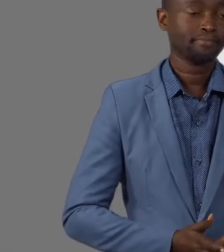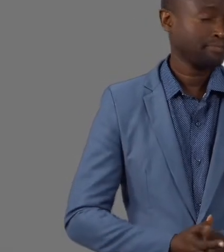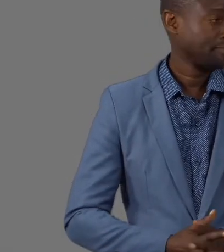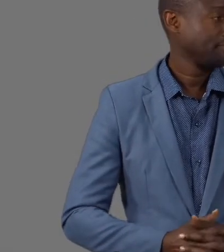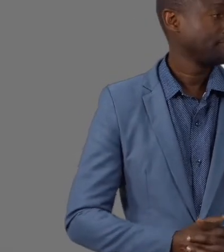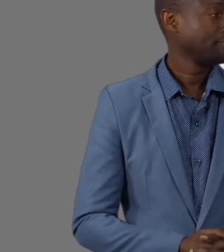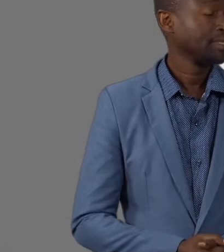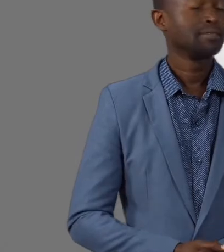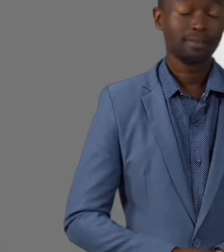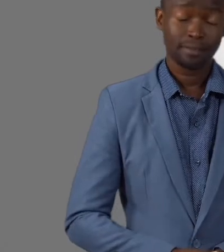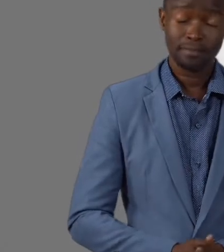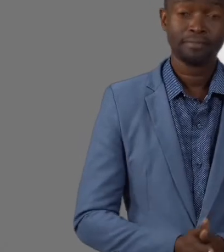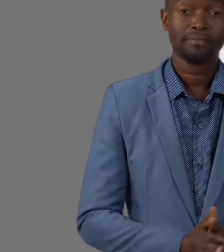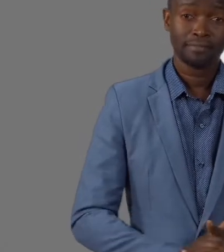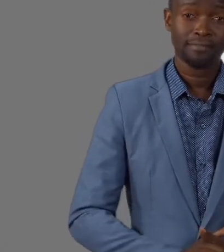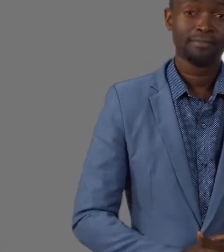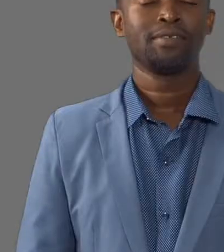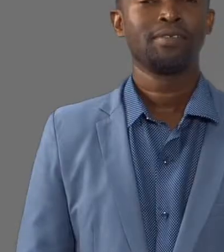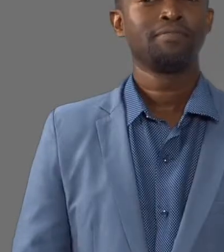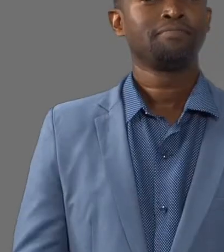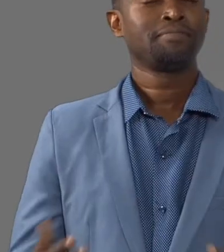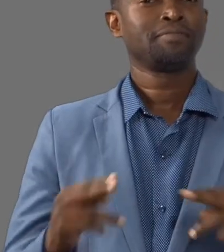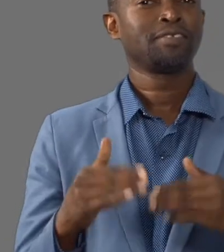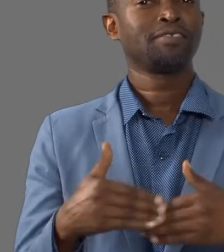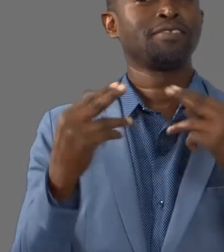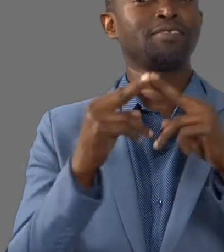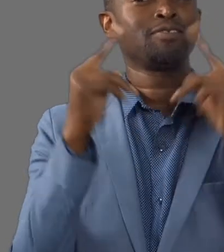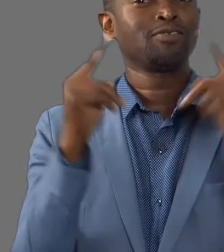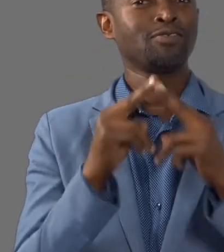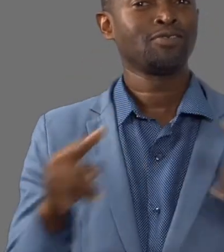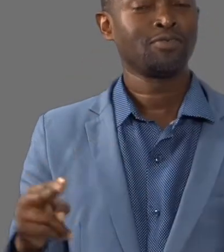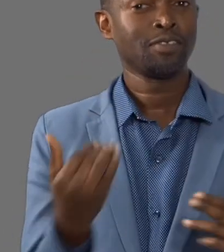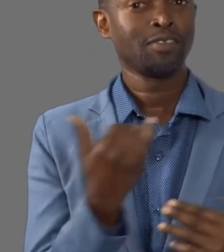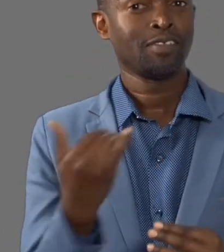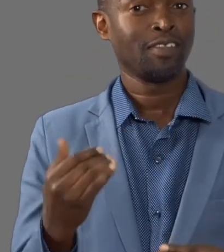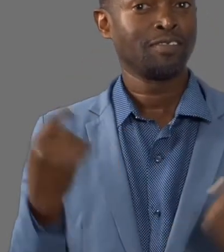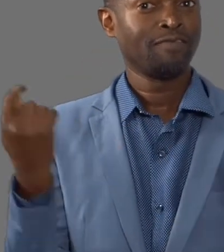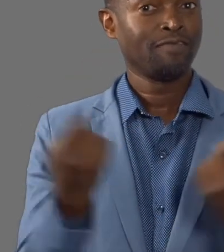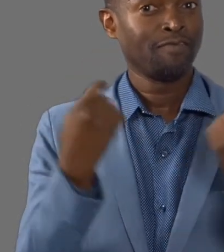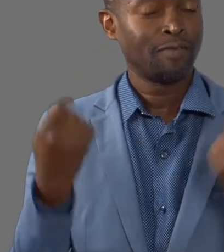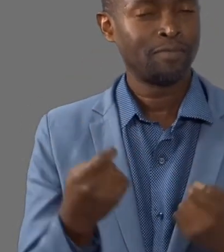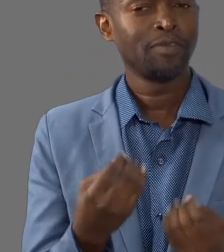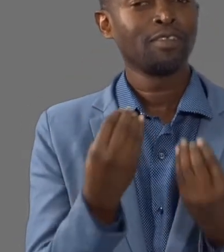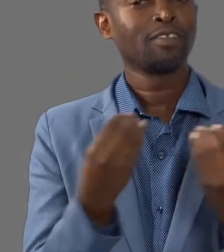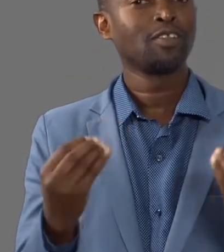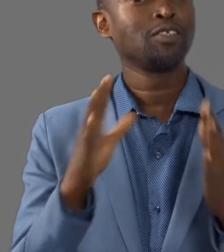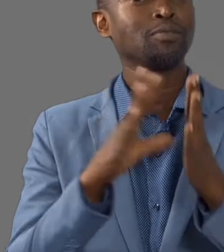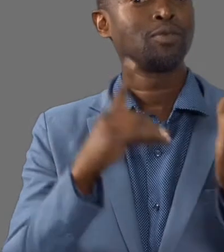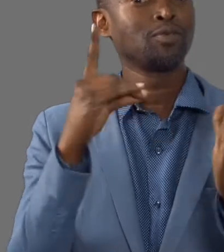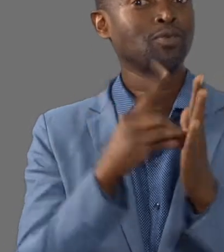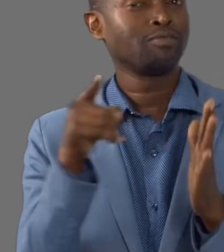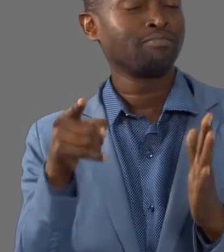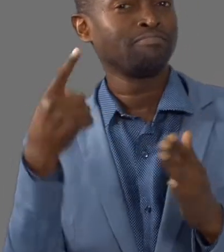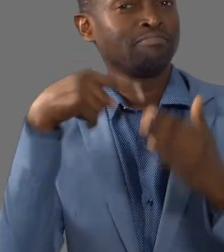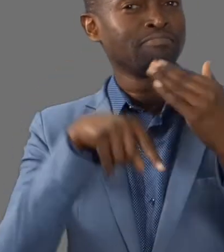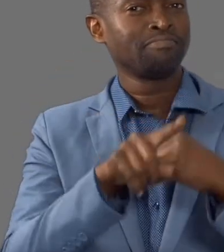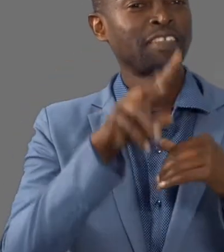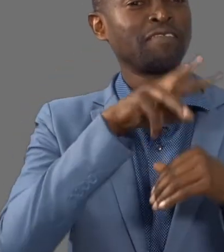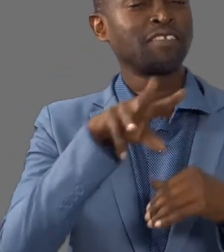favorecidas. Alusivo ao mês da criança, alunos da escola especial número 1